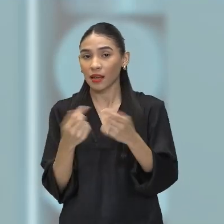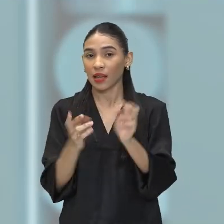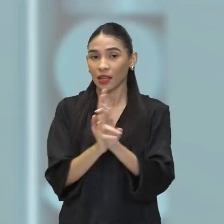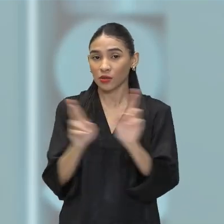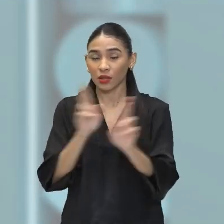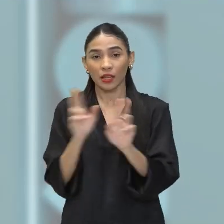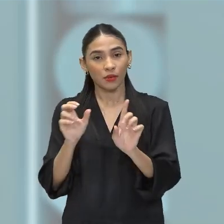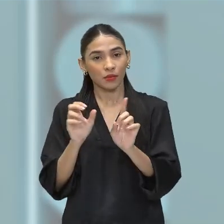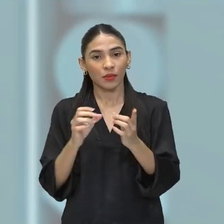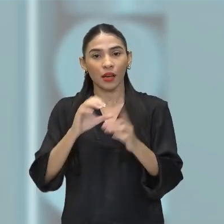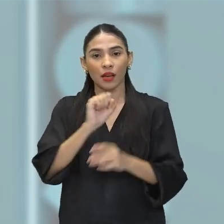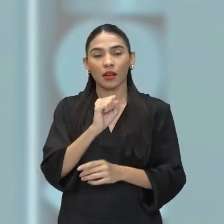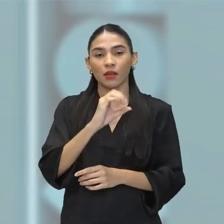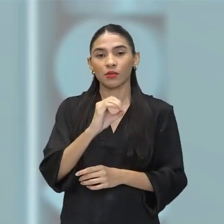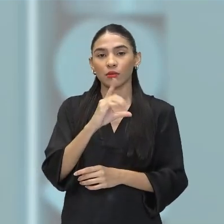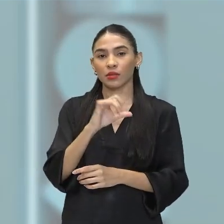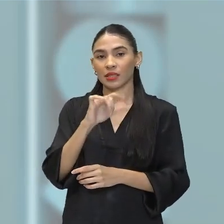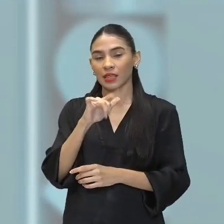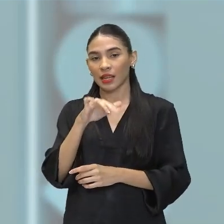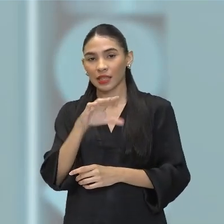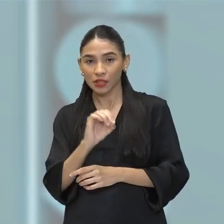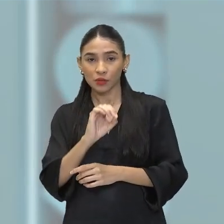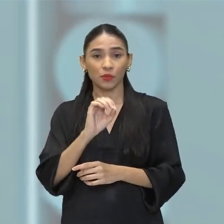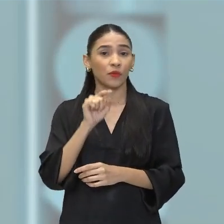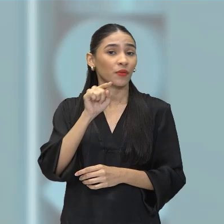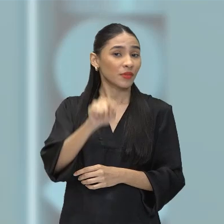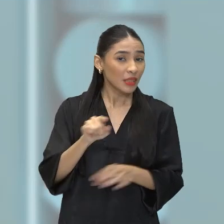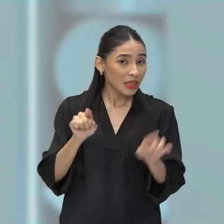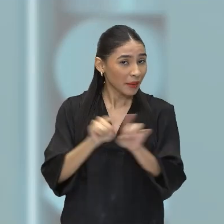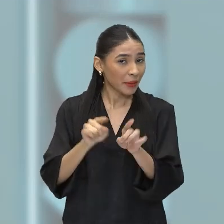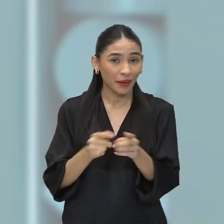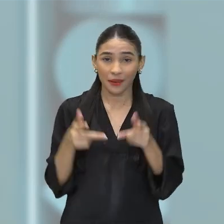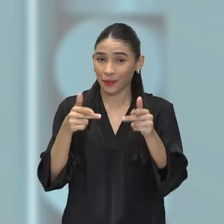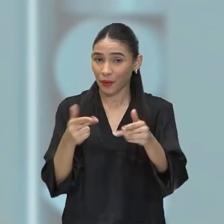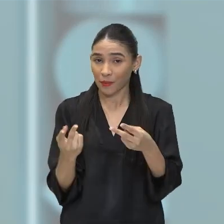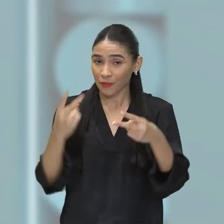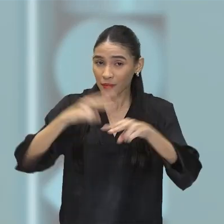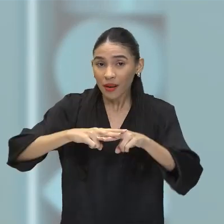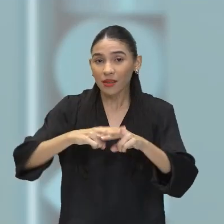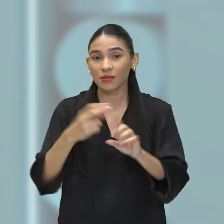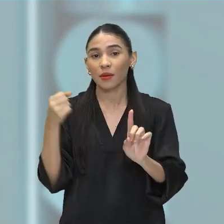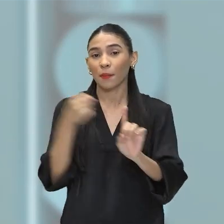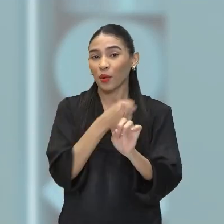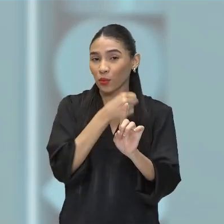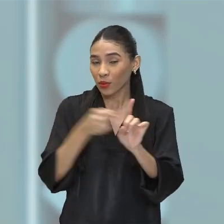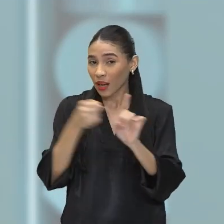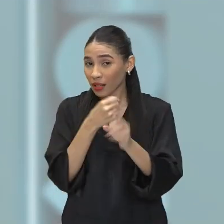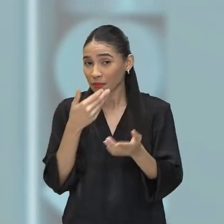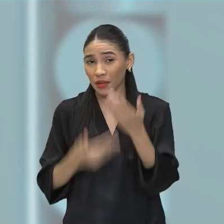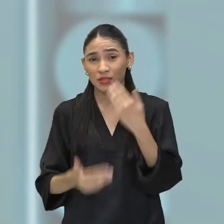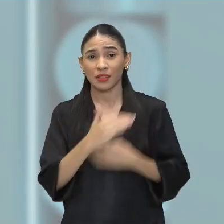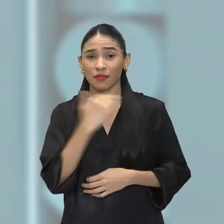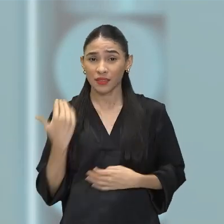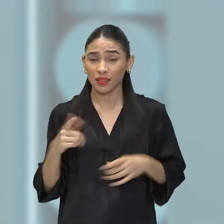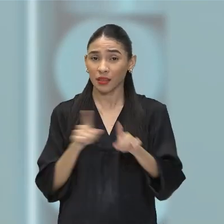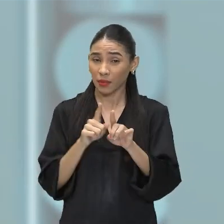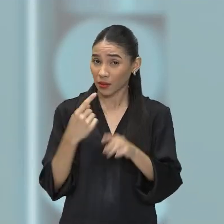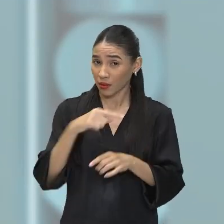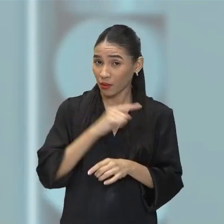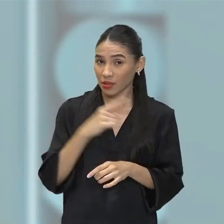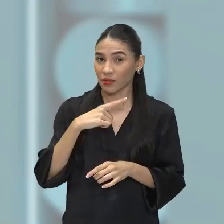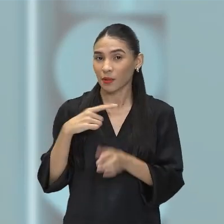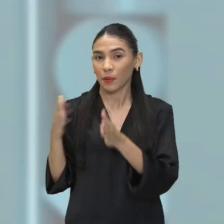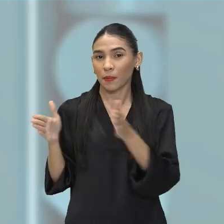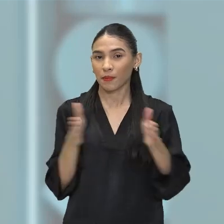ao socialismo, ao comunismo, você também era preso e torturado e perdia sua vida. Assim como nós tivemos um período